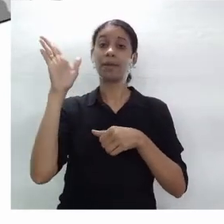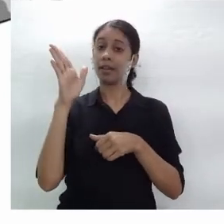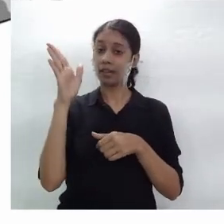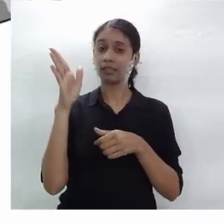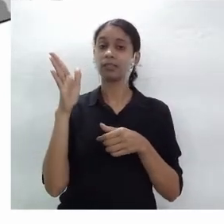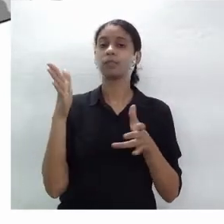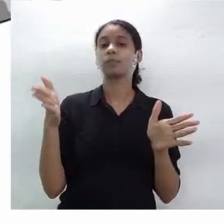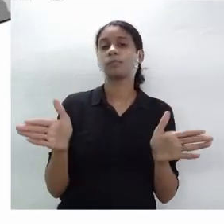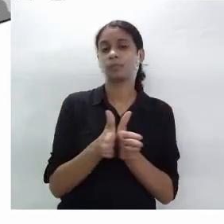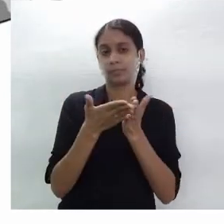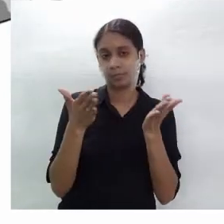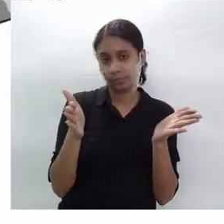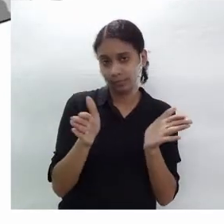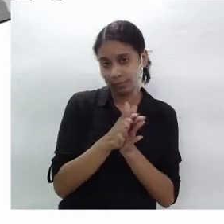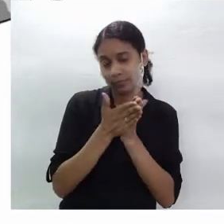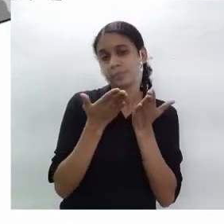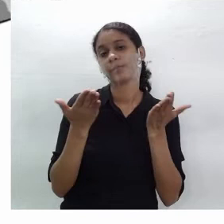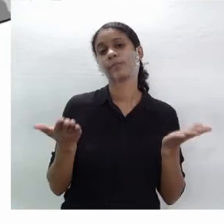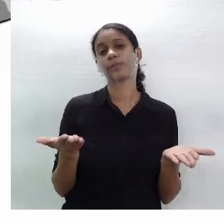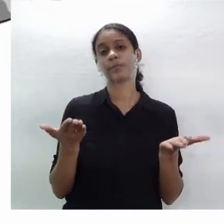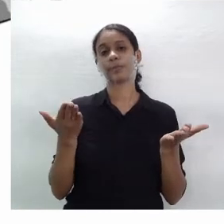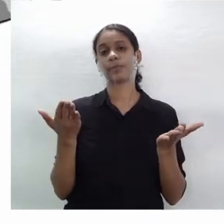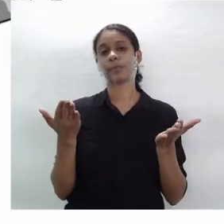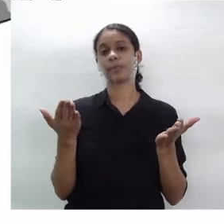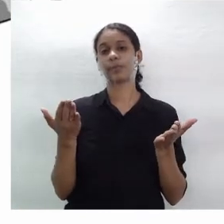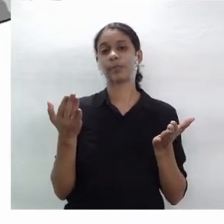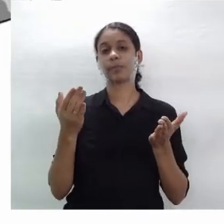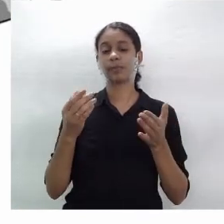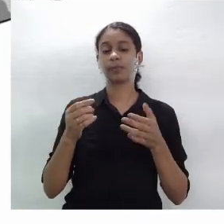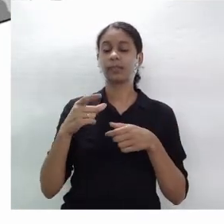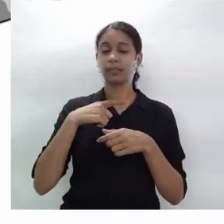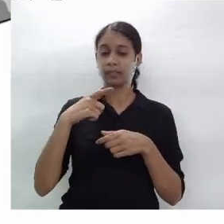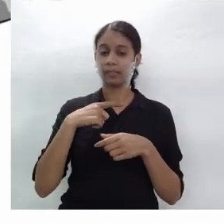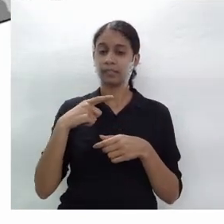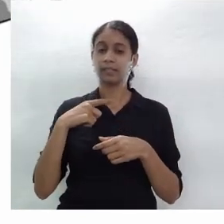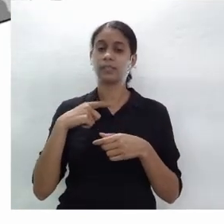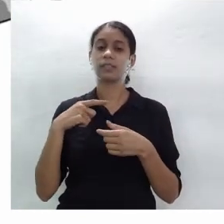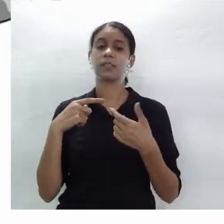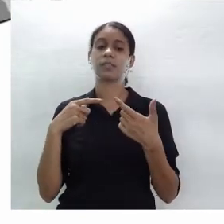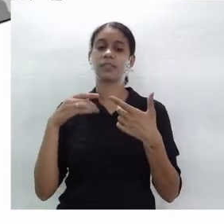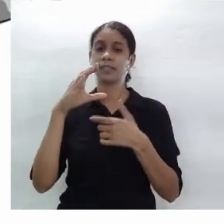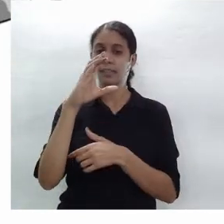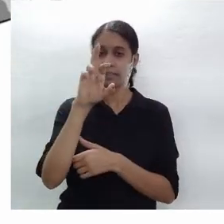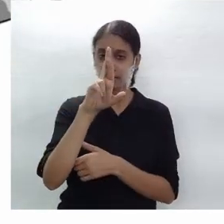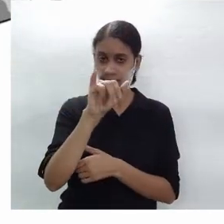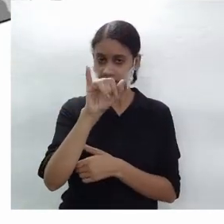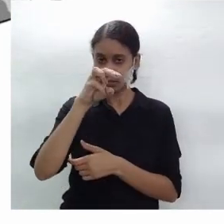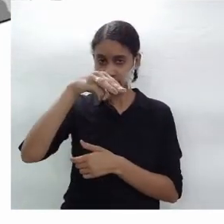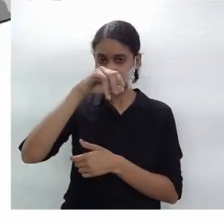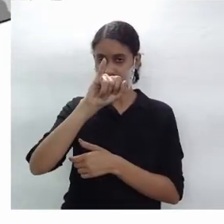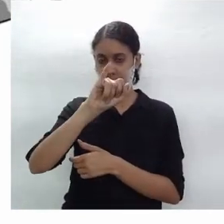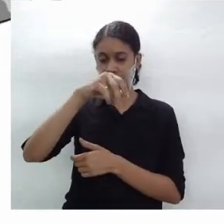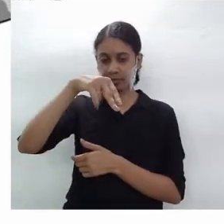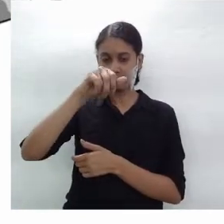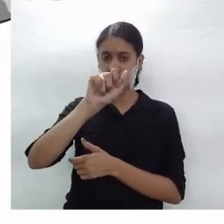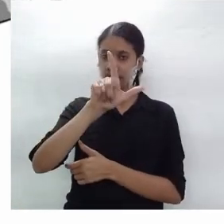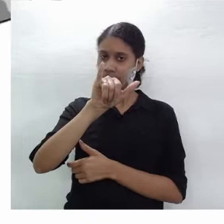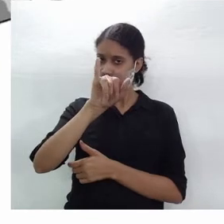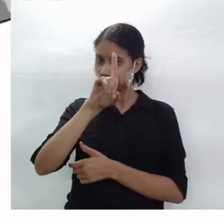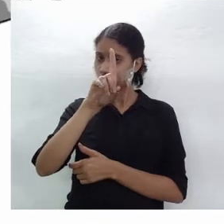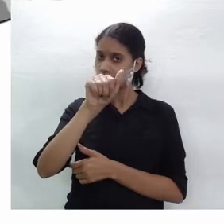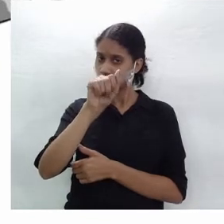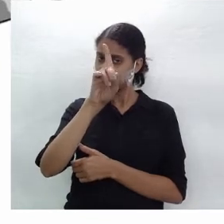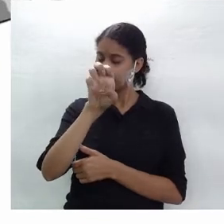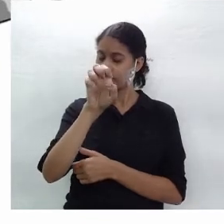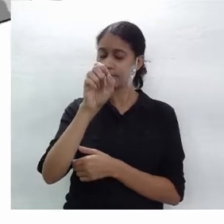à pobreza, à marginalidade, à criminalidade, a menores estruturas socioeconômicas.